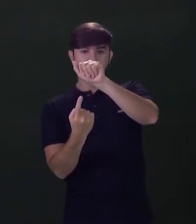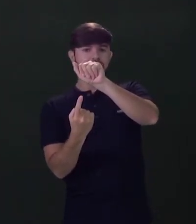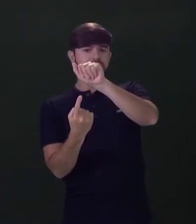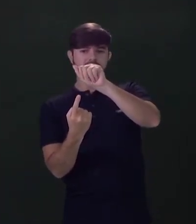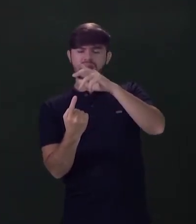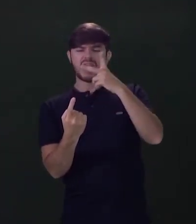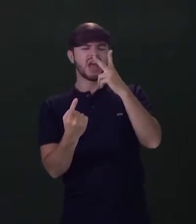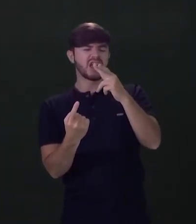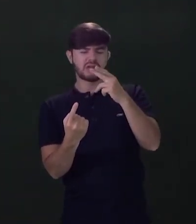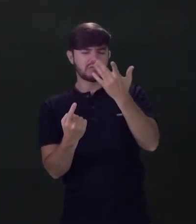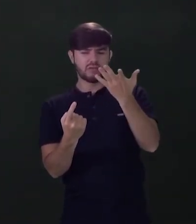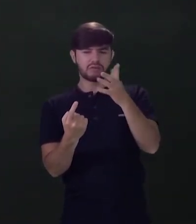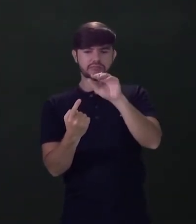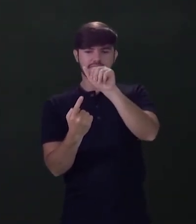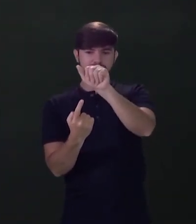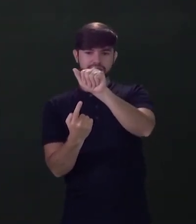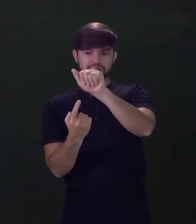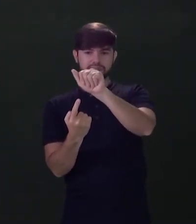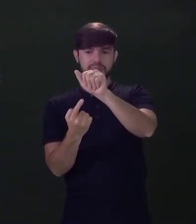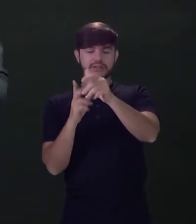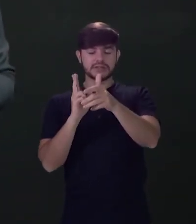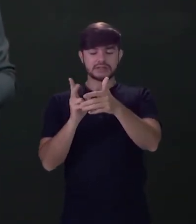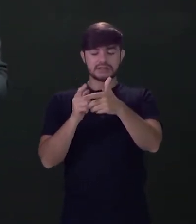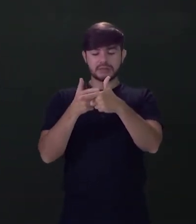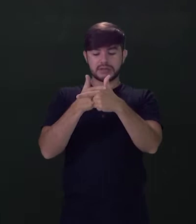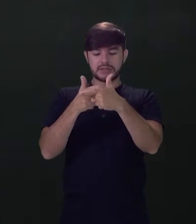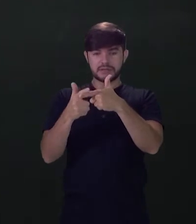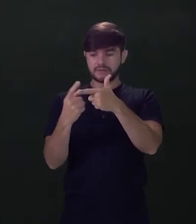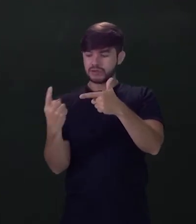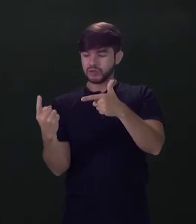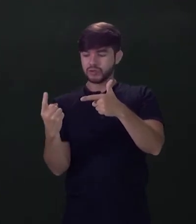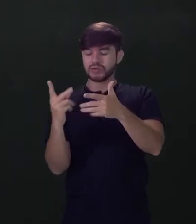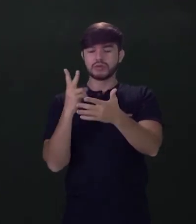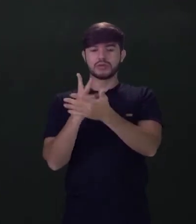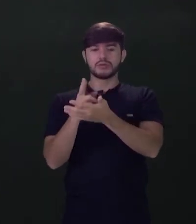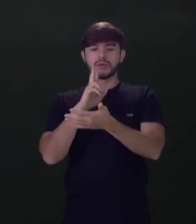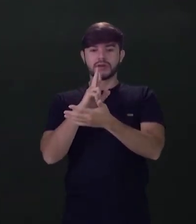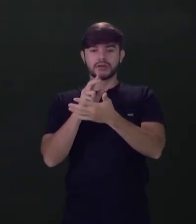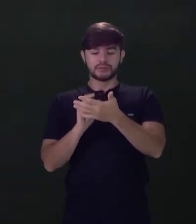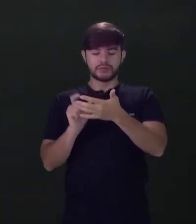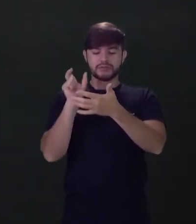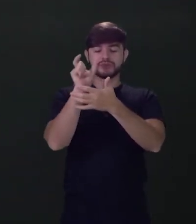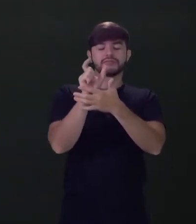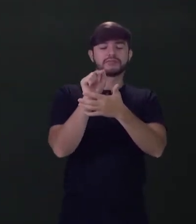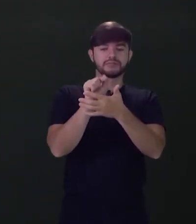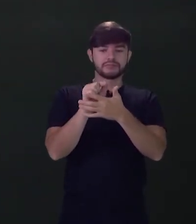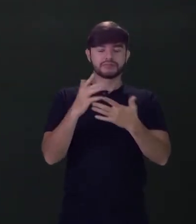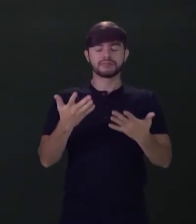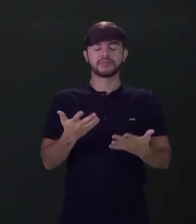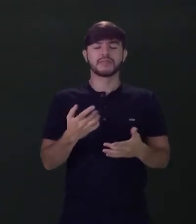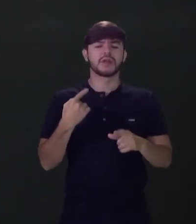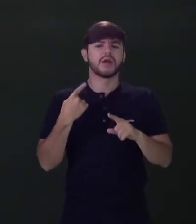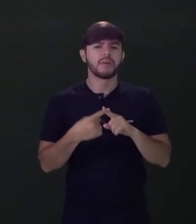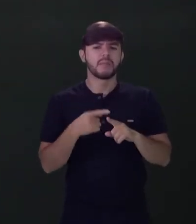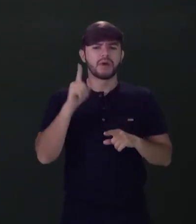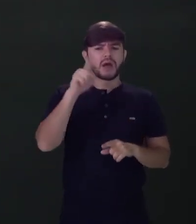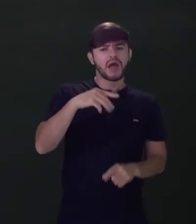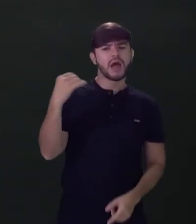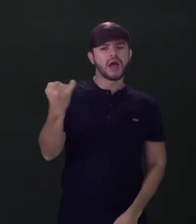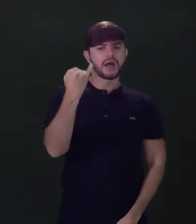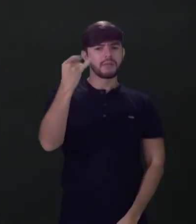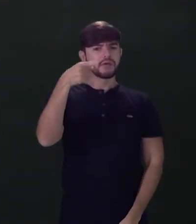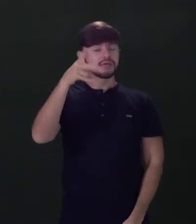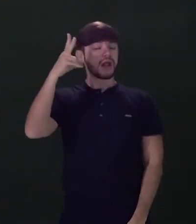que o a, até porque divisão por 1, sempre o resultado é o valor de cima. Agora, olha só, por que é importante, de